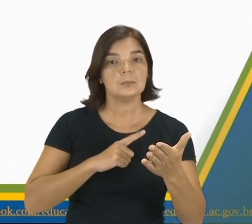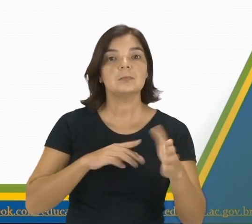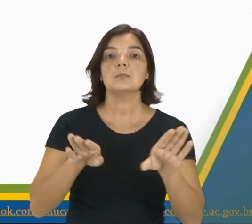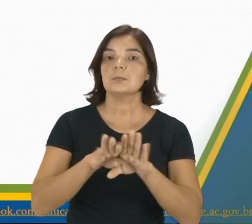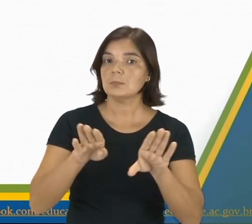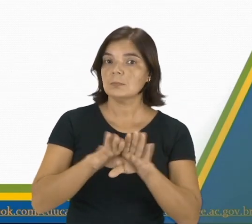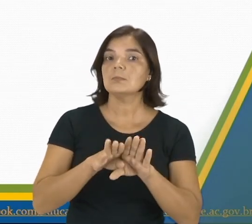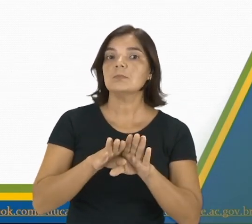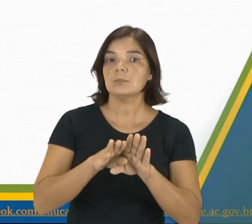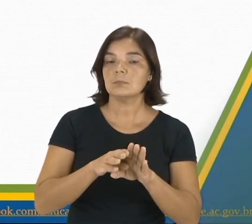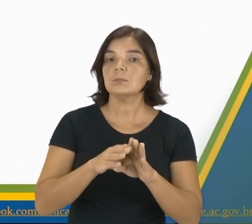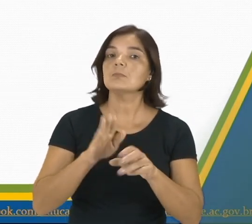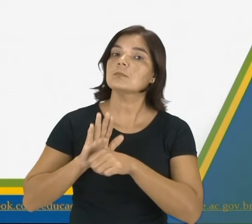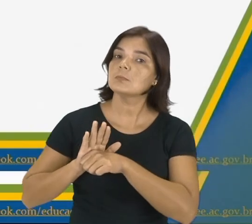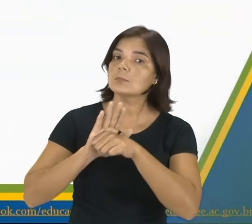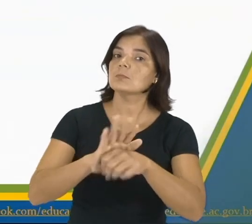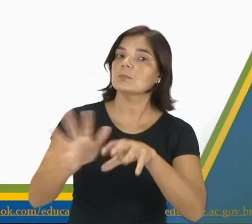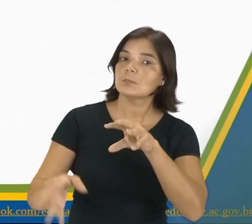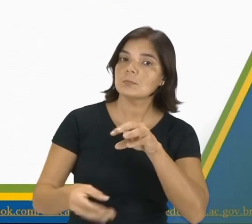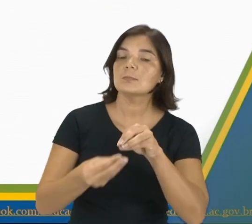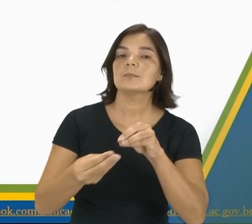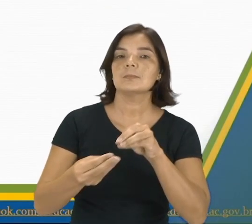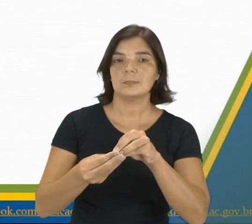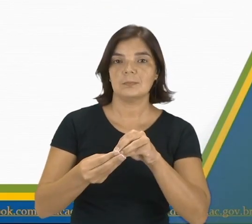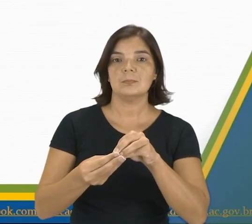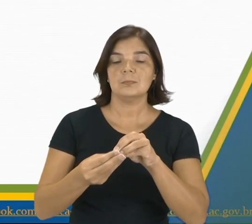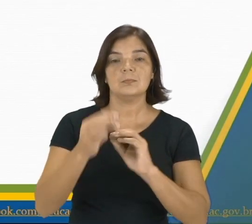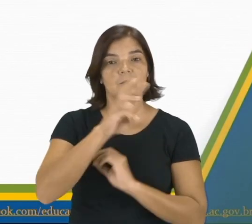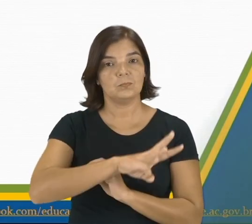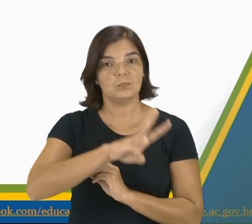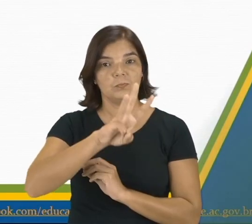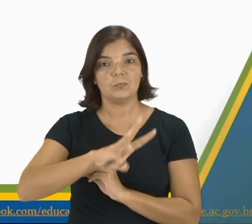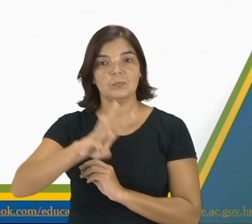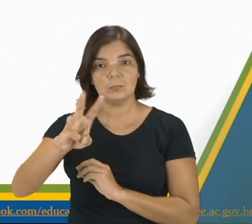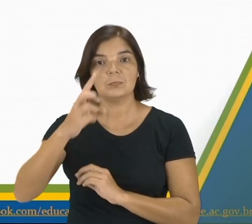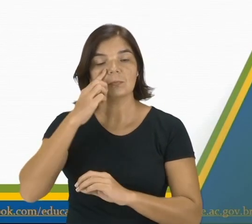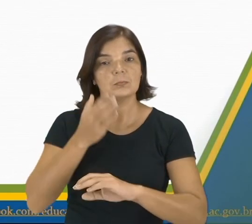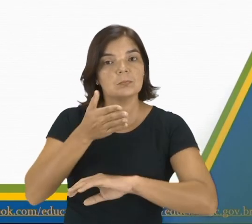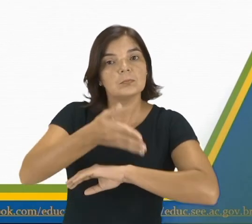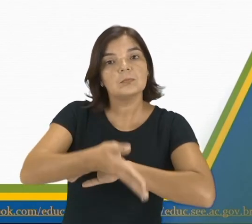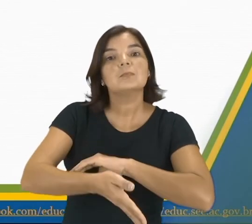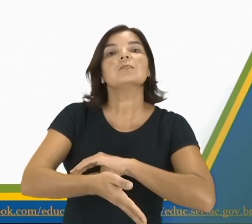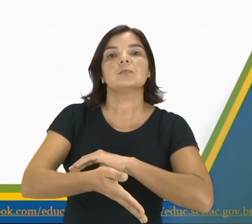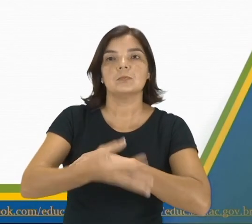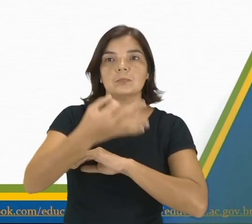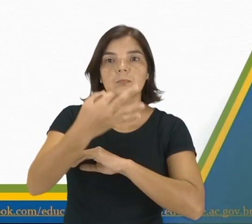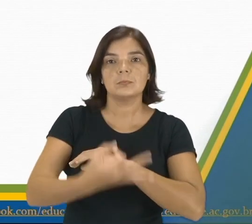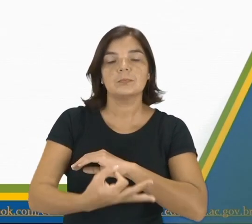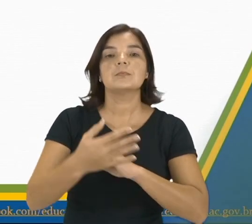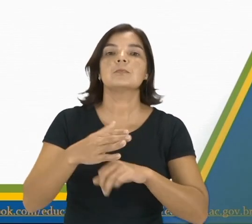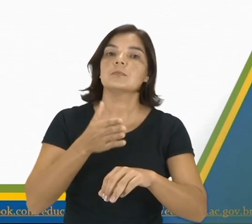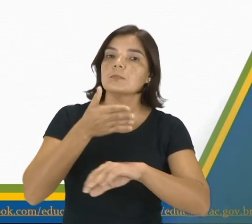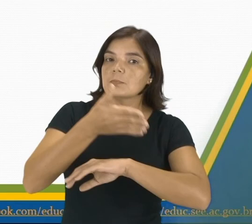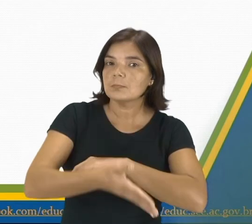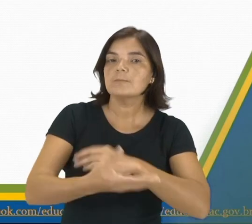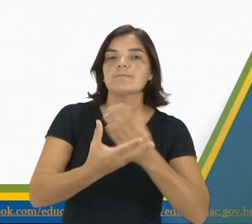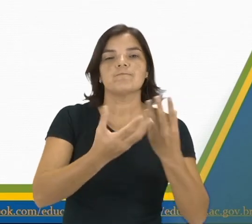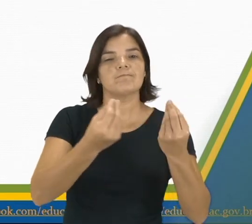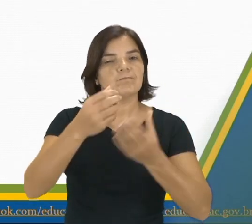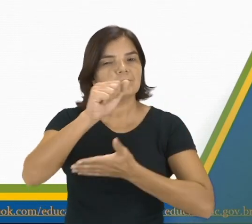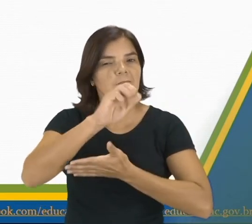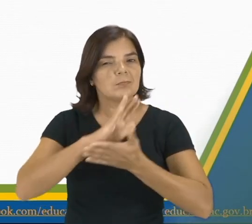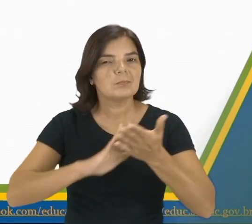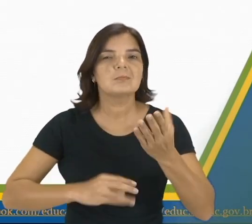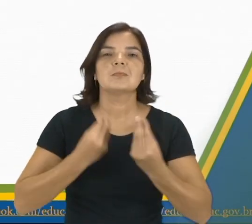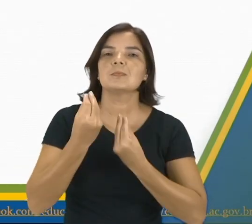aqui, as atividades complementares, que está aqui nesses sites que vocês vão acessar, correto? Vocês vão ter muitas